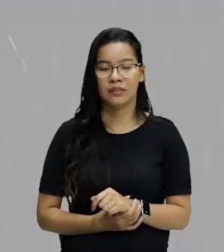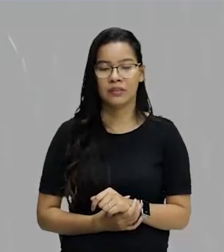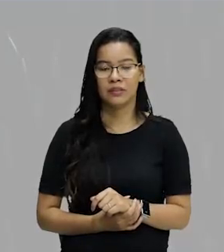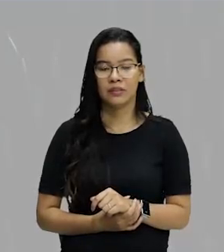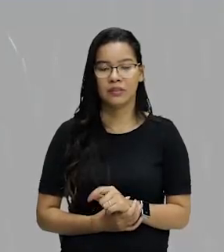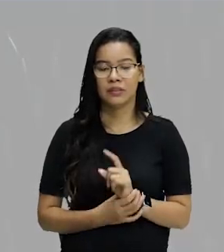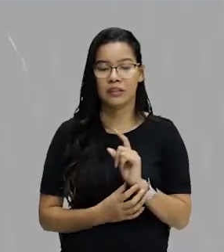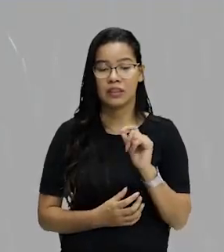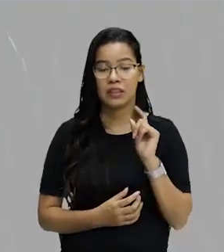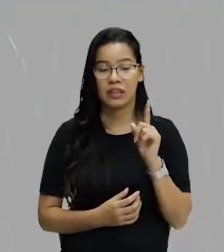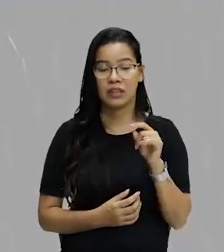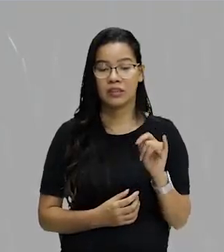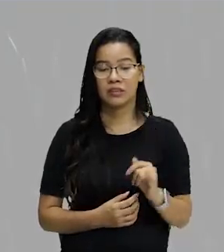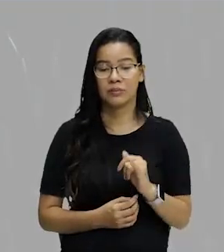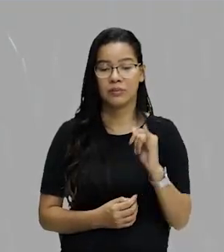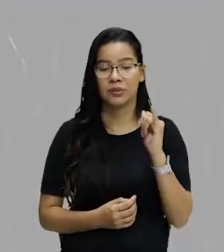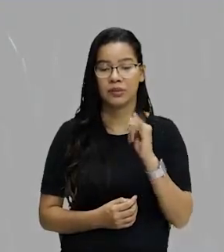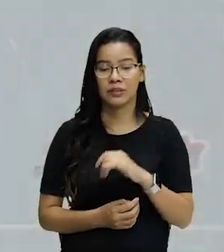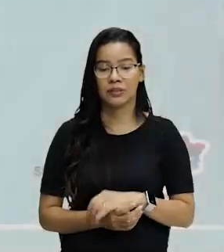fixação, que é muito importante.